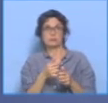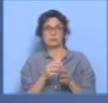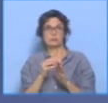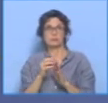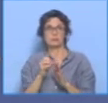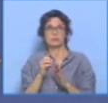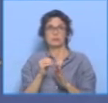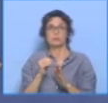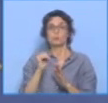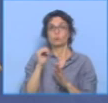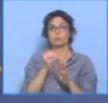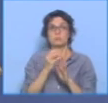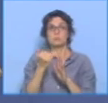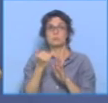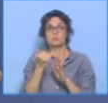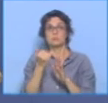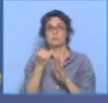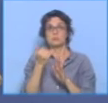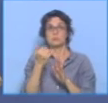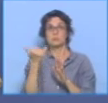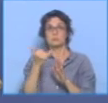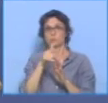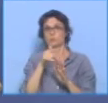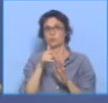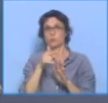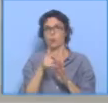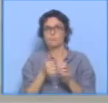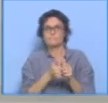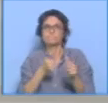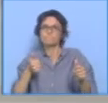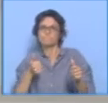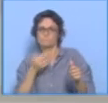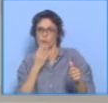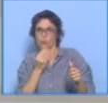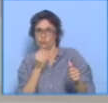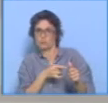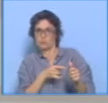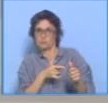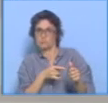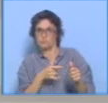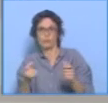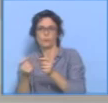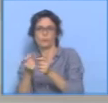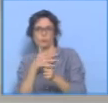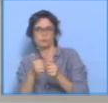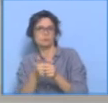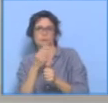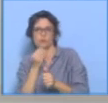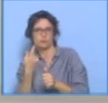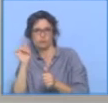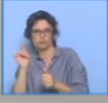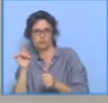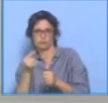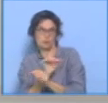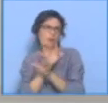do judaísmo. Portanto, era impossível ser próximo para o judeu. Claro, portanto, isso era claro. Mas, na